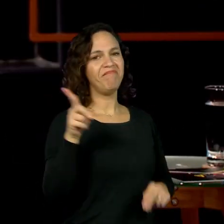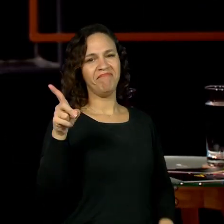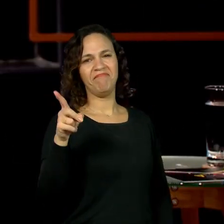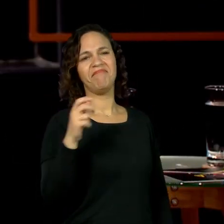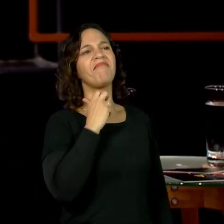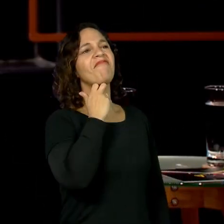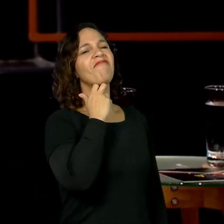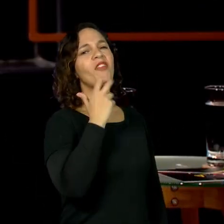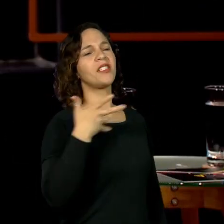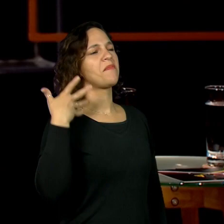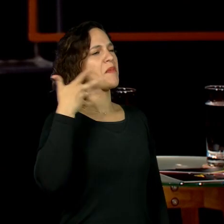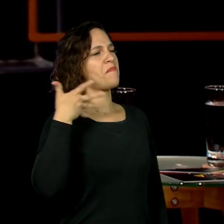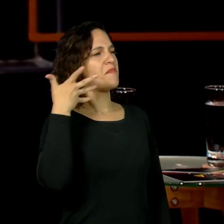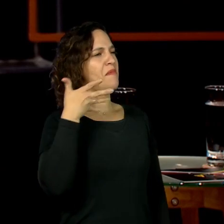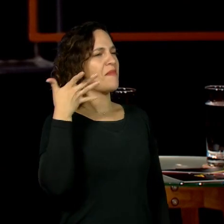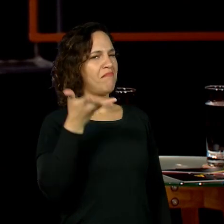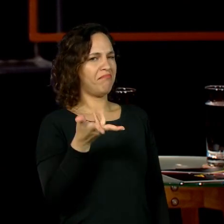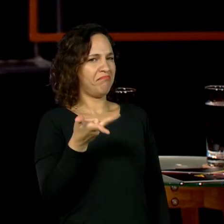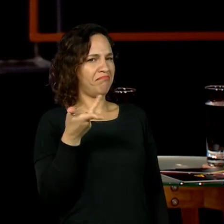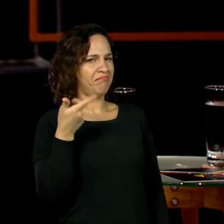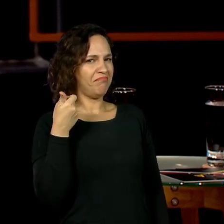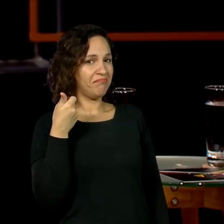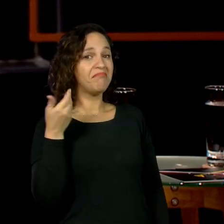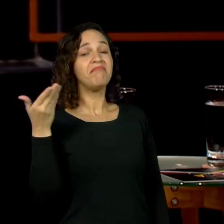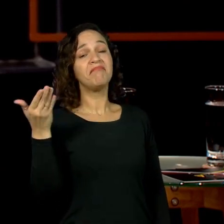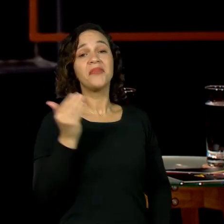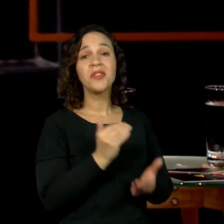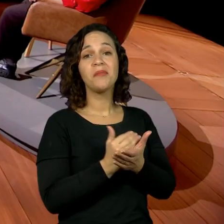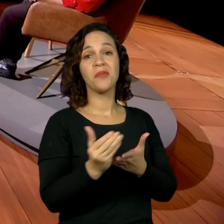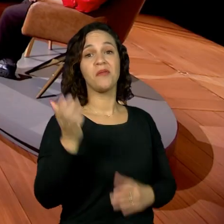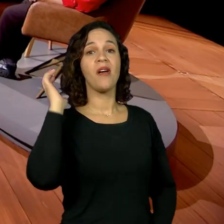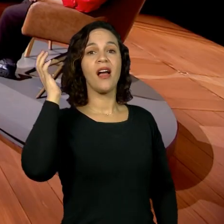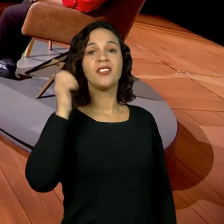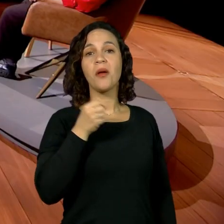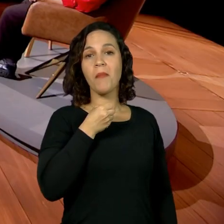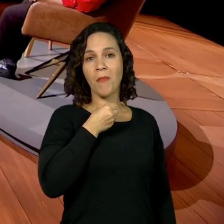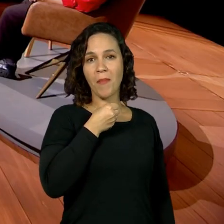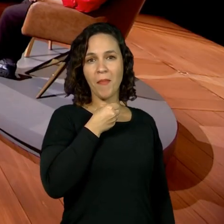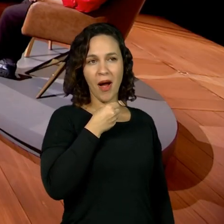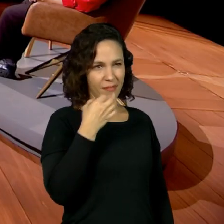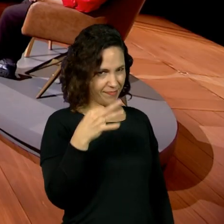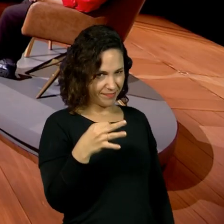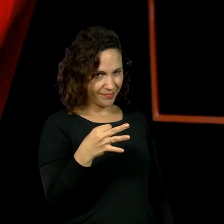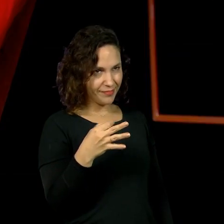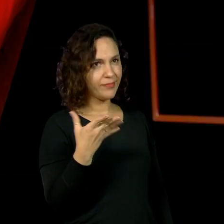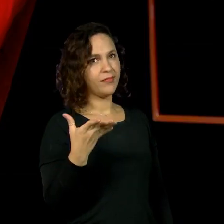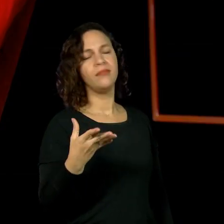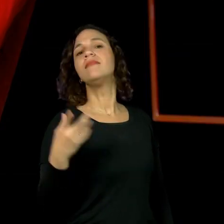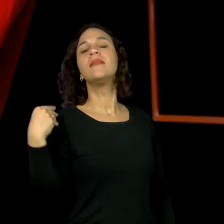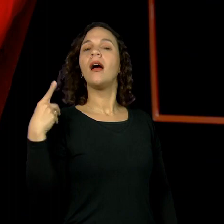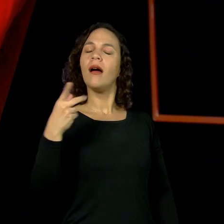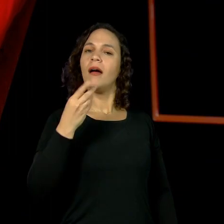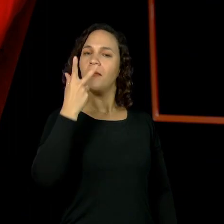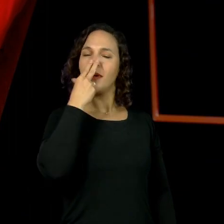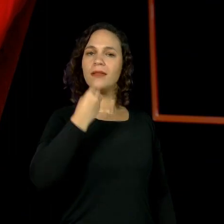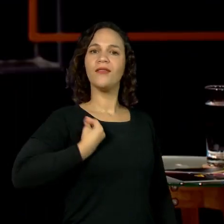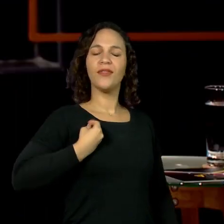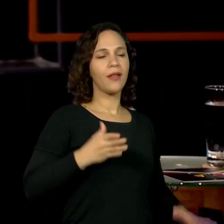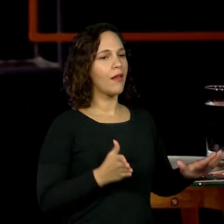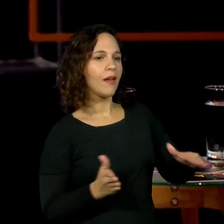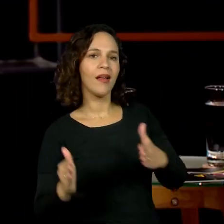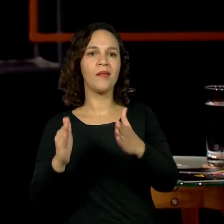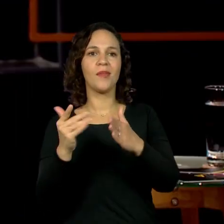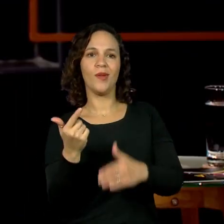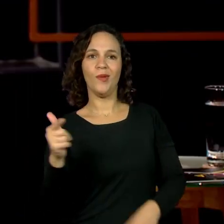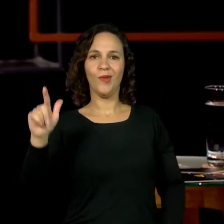sua oratória, você acabou se tornando locutor de rádio, né? E sua vida tomou um outro rumo.